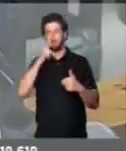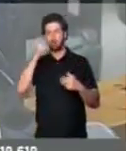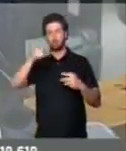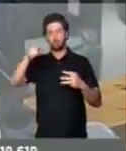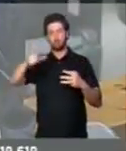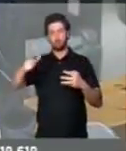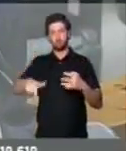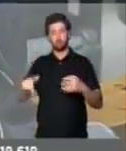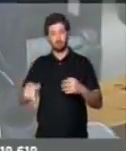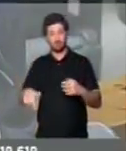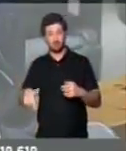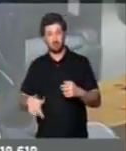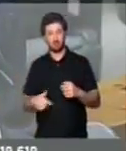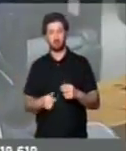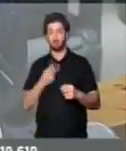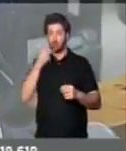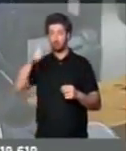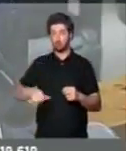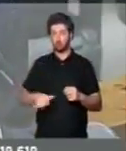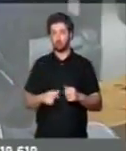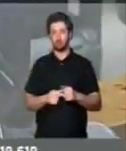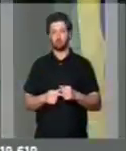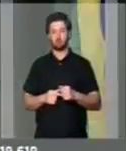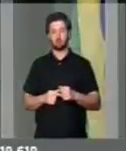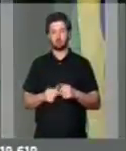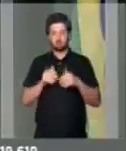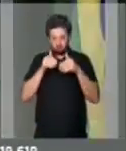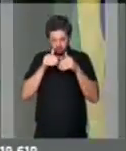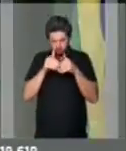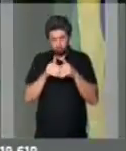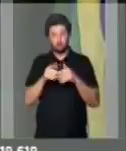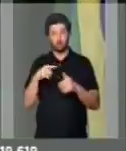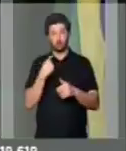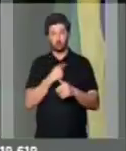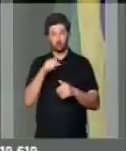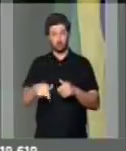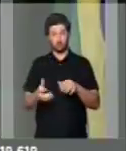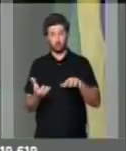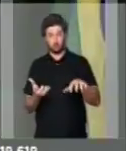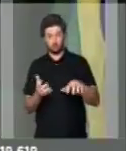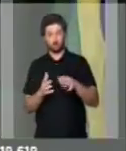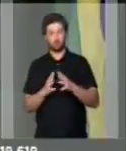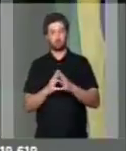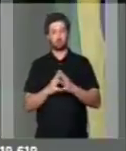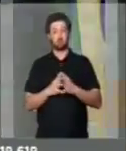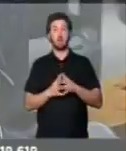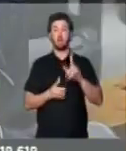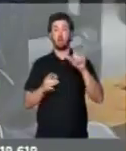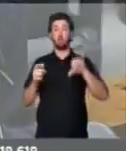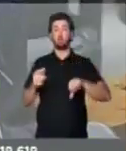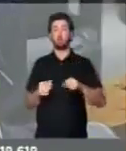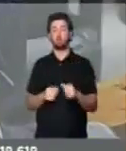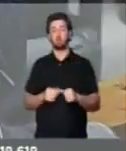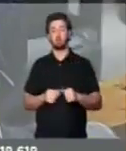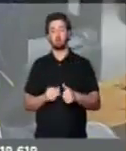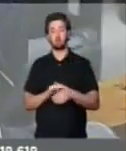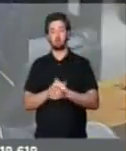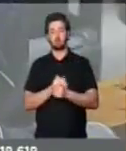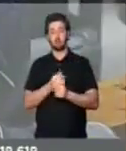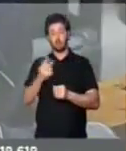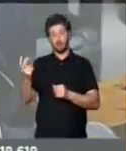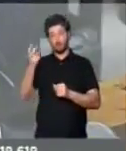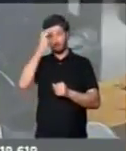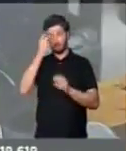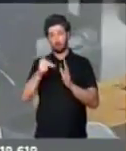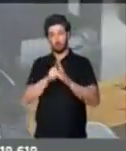mentiras novamente aqui, repito, subestimando a nós do Congresso Nacional e o pior, subestimando a